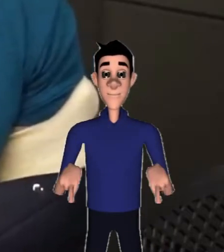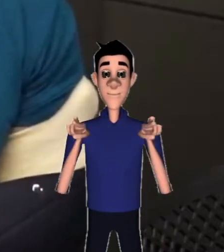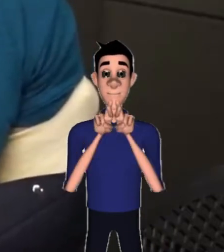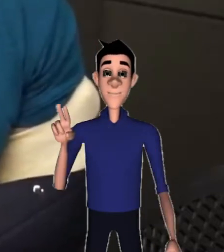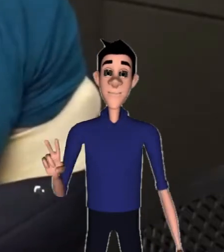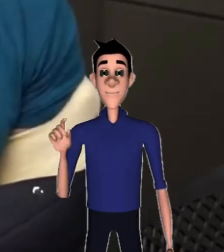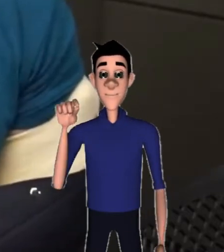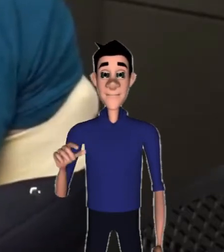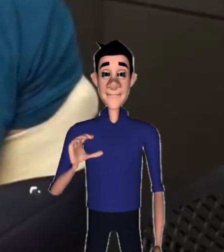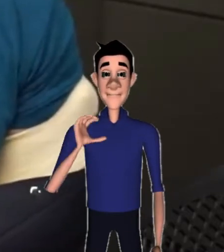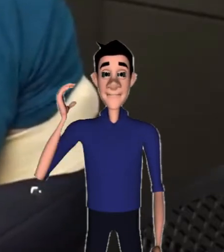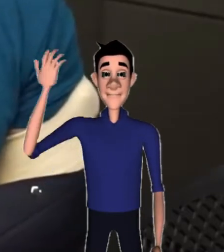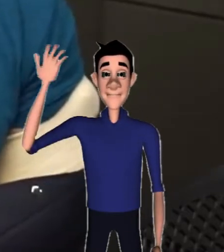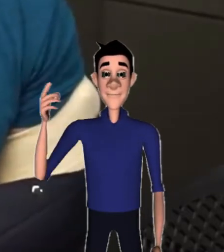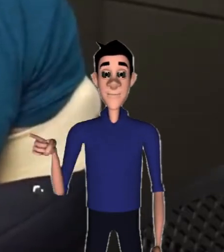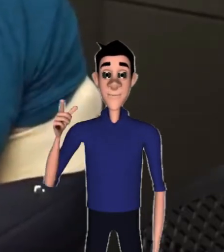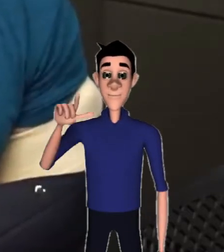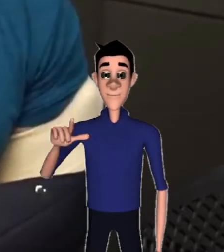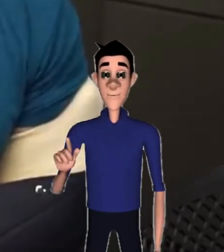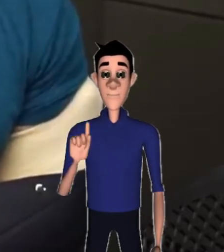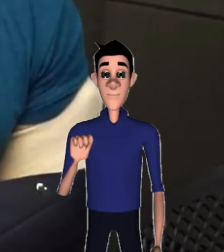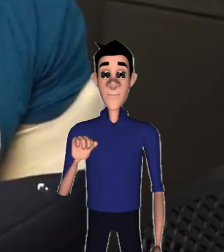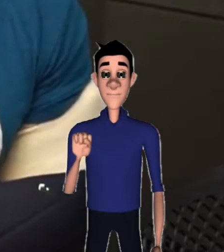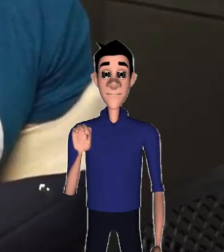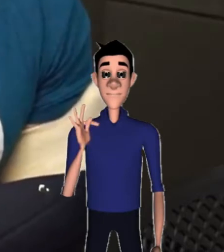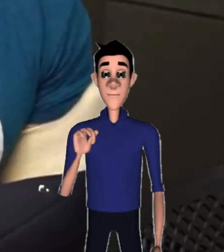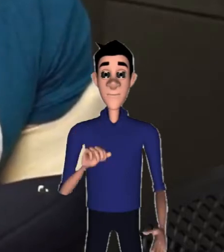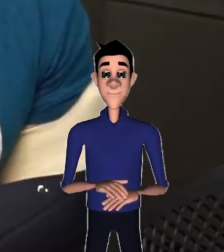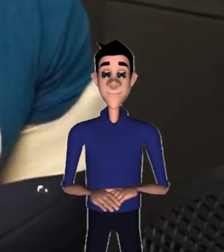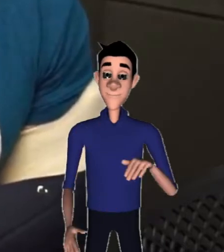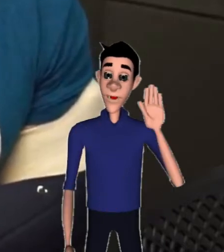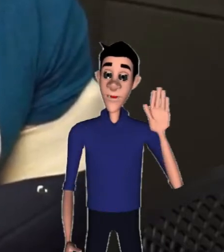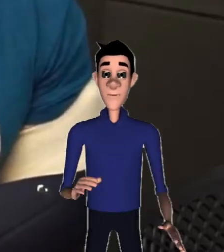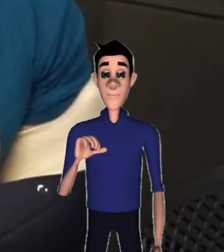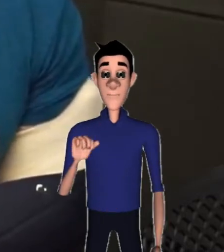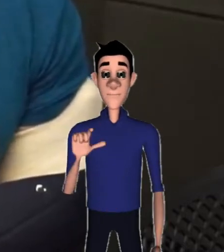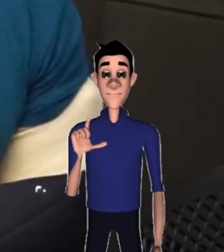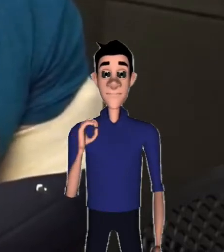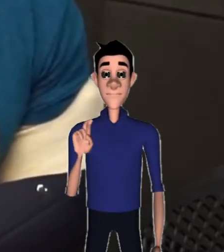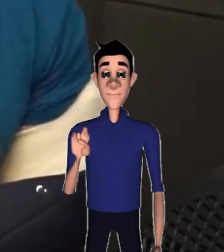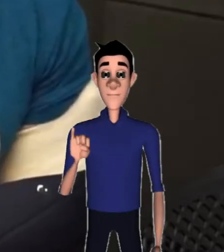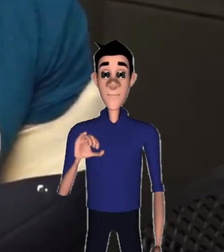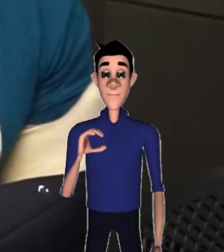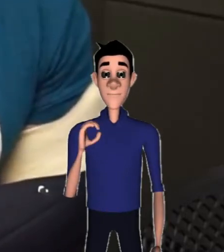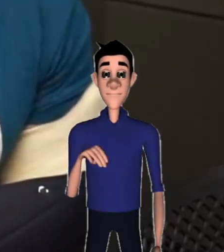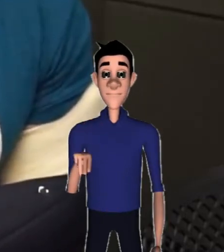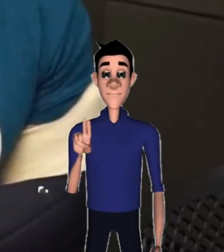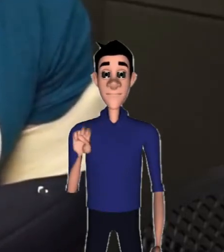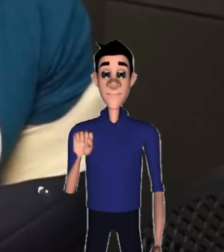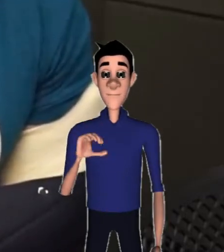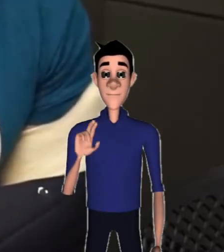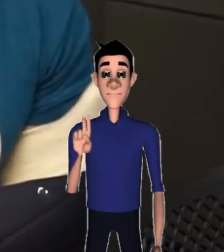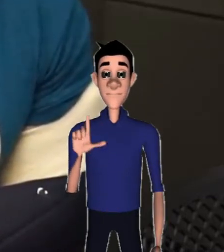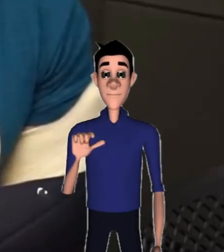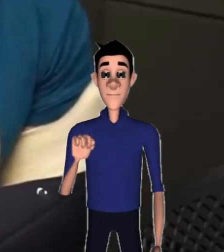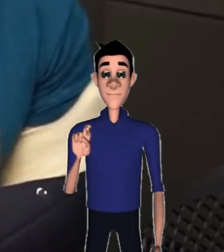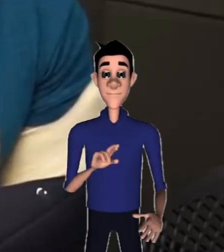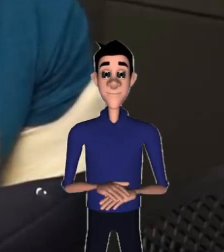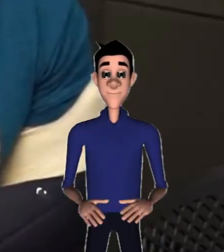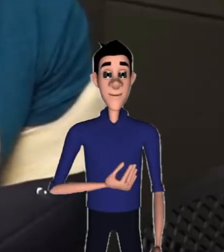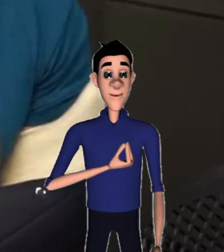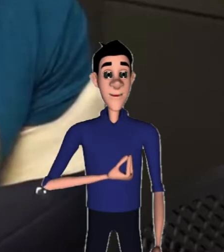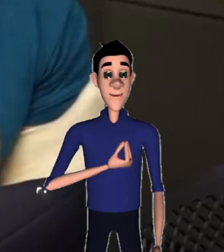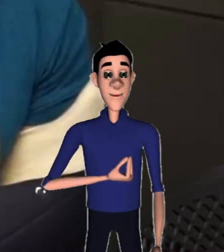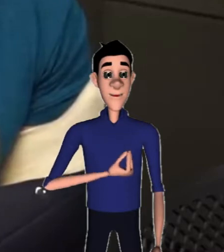é o grande problema? Isso dá trabalho. E como é que o sujeito ganha isso? Bom, ele ganha de algumas formas. Ou ganha do jeito que você